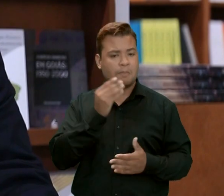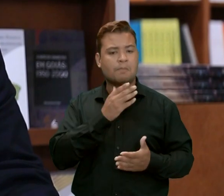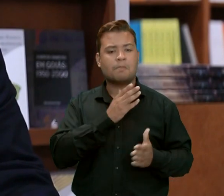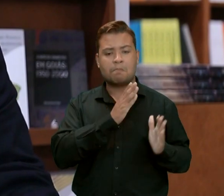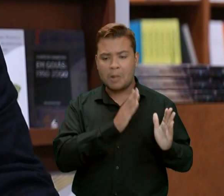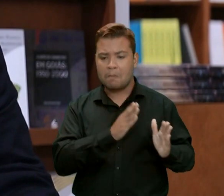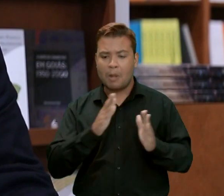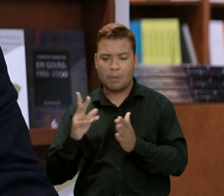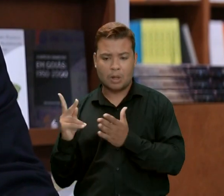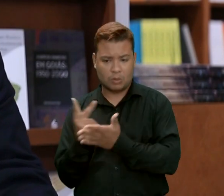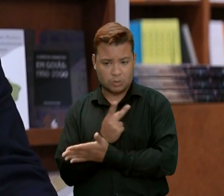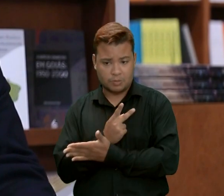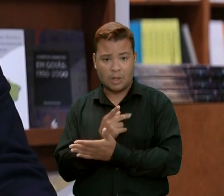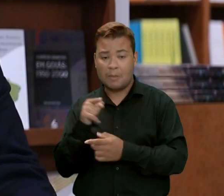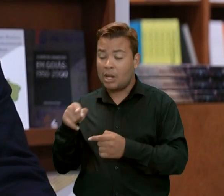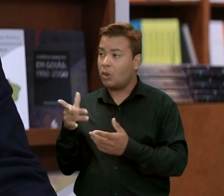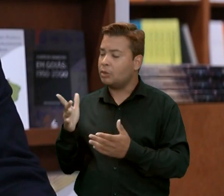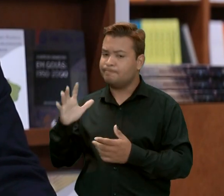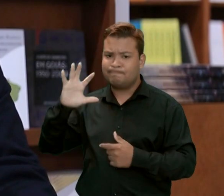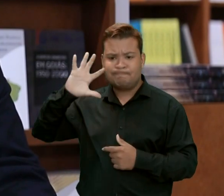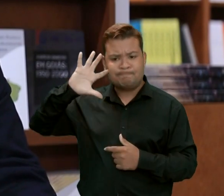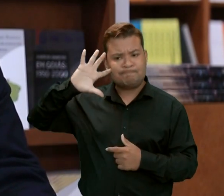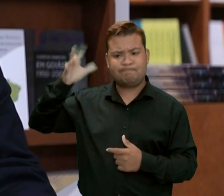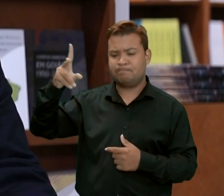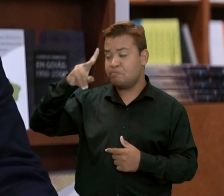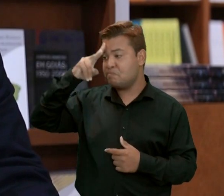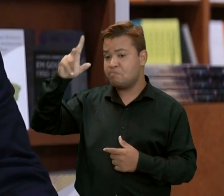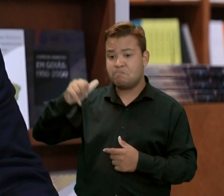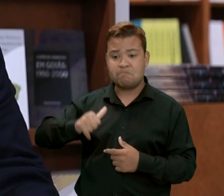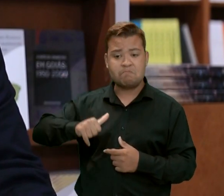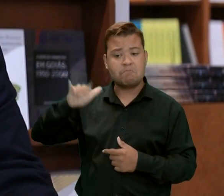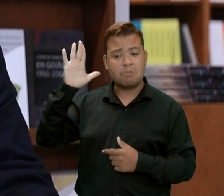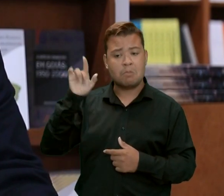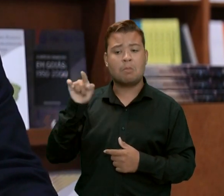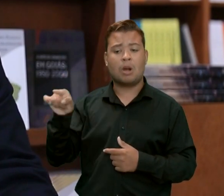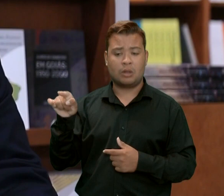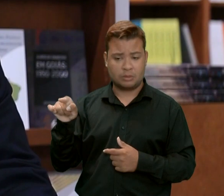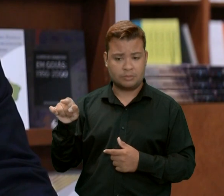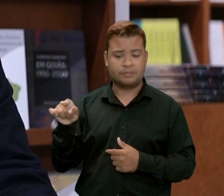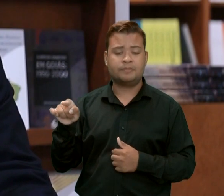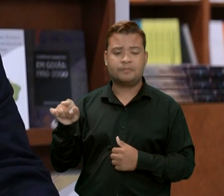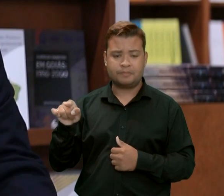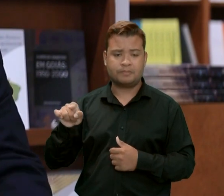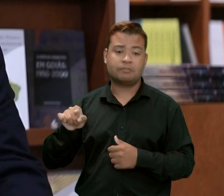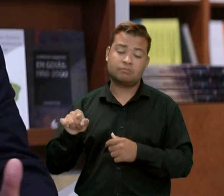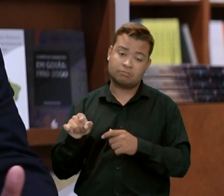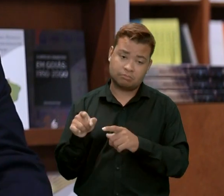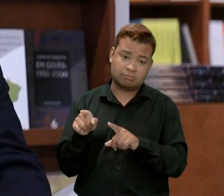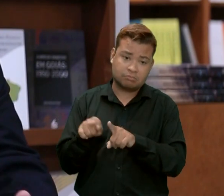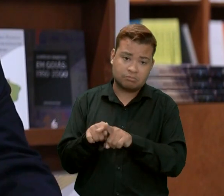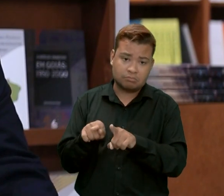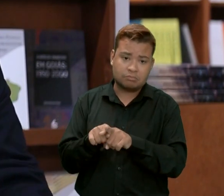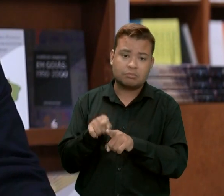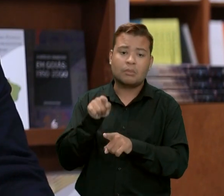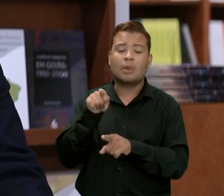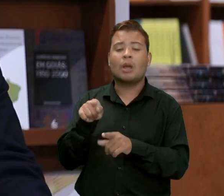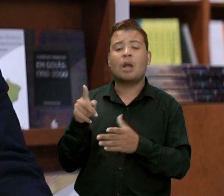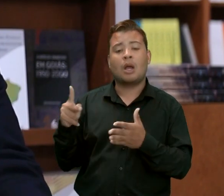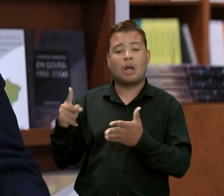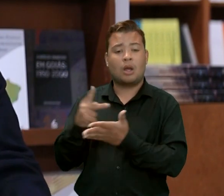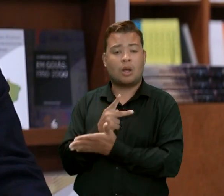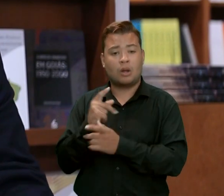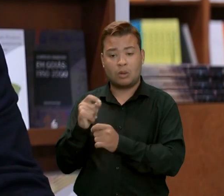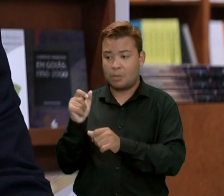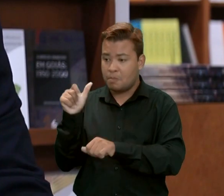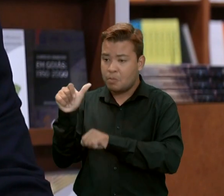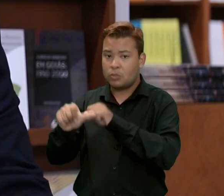não com esse grau de radicalização que o Hugo Chávez propõe, que inclusive previu e aconteceu a mudança